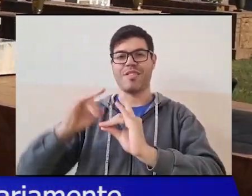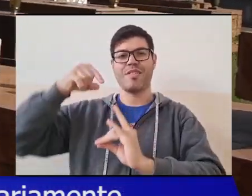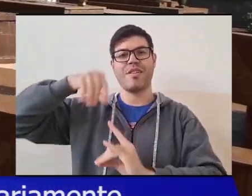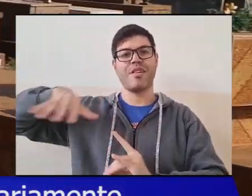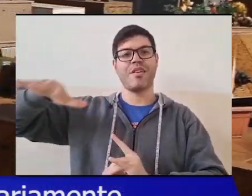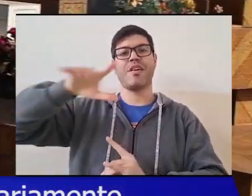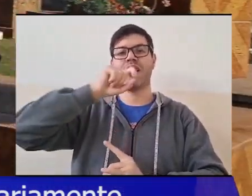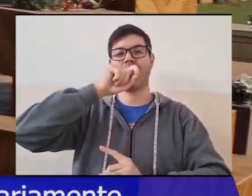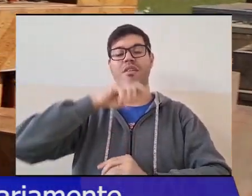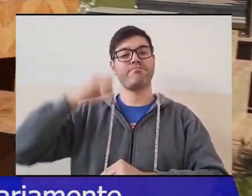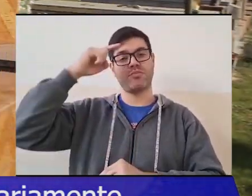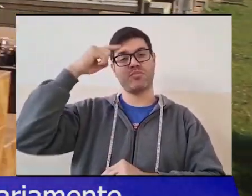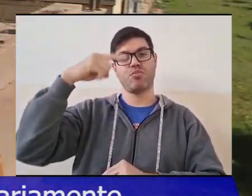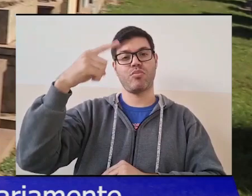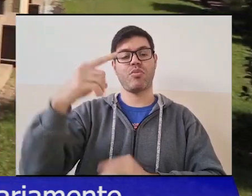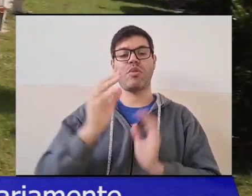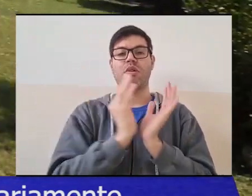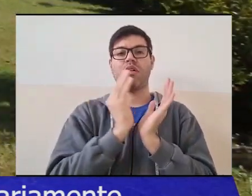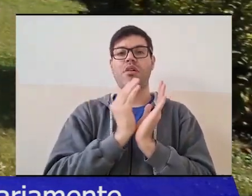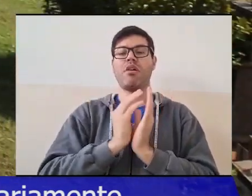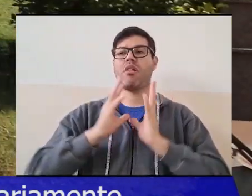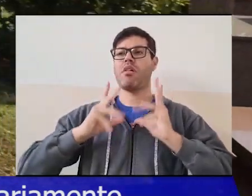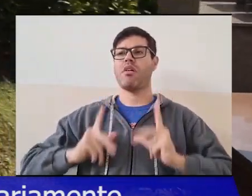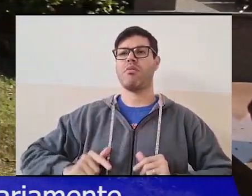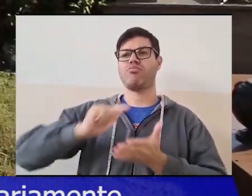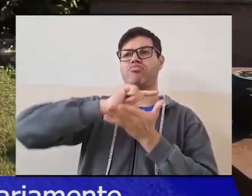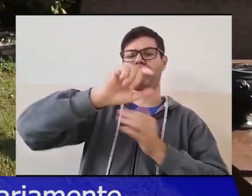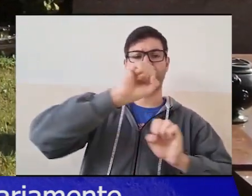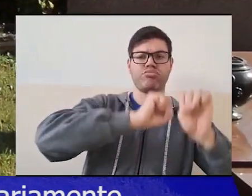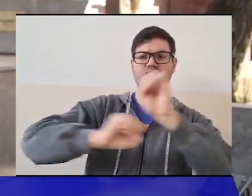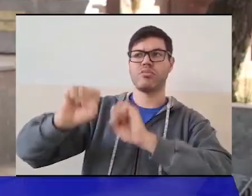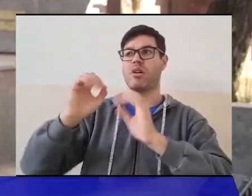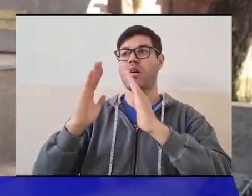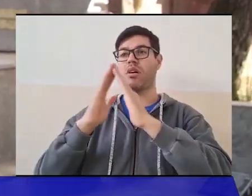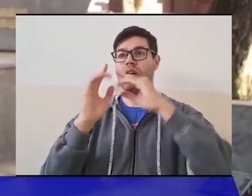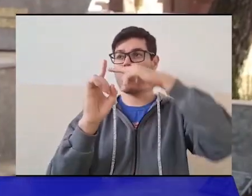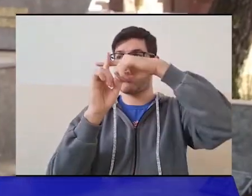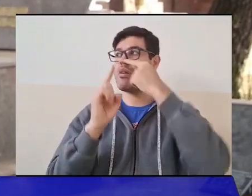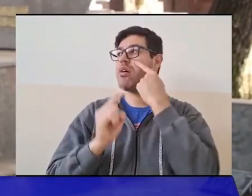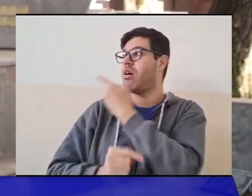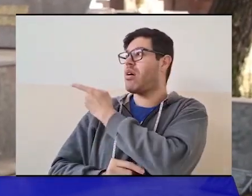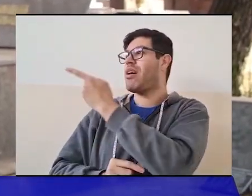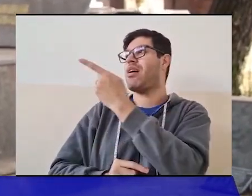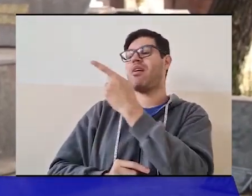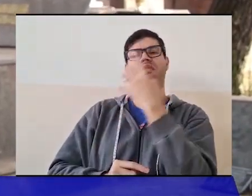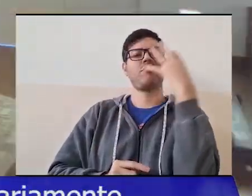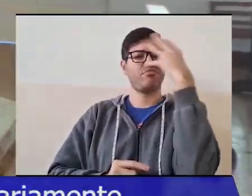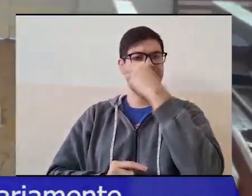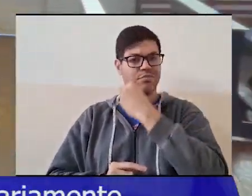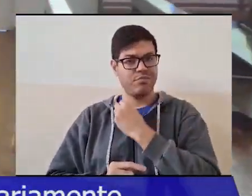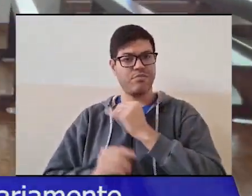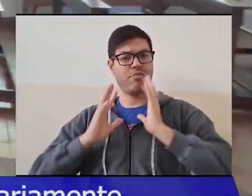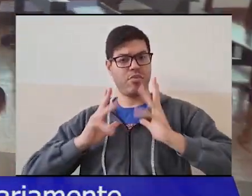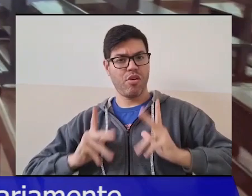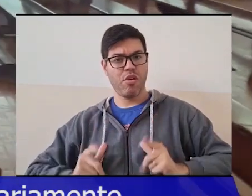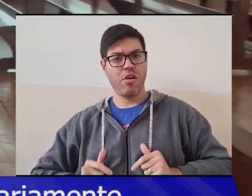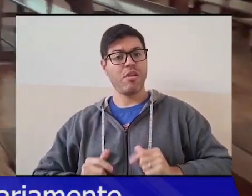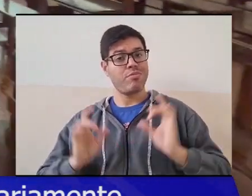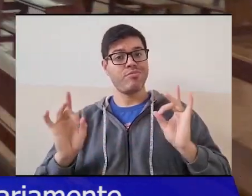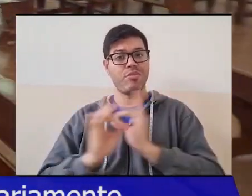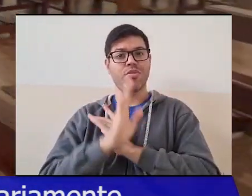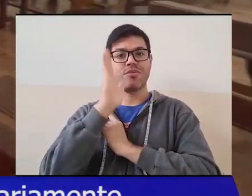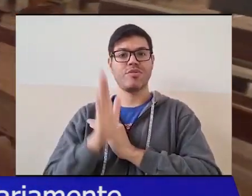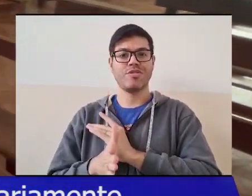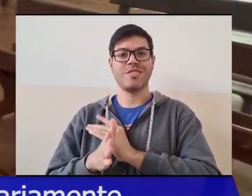Todo dia, o pessoal aqui, a equipe aqui está fazendo a limpeza. Faz a limpeza da capela, você pode ver ali que está muito